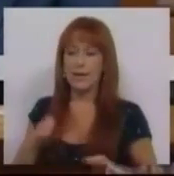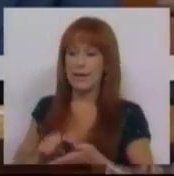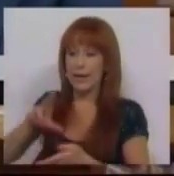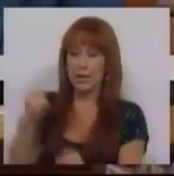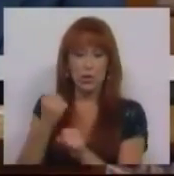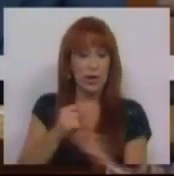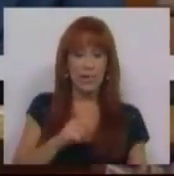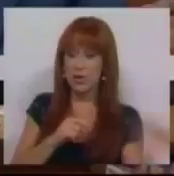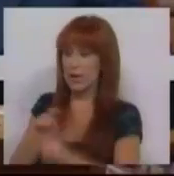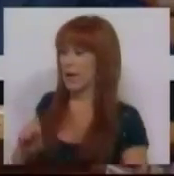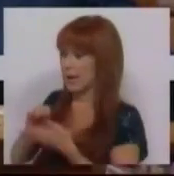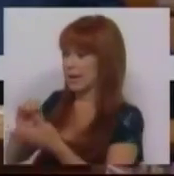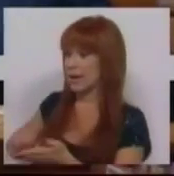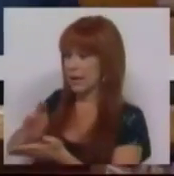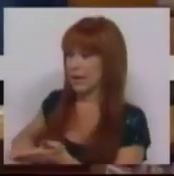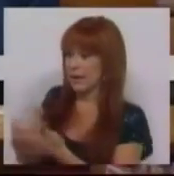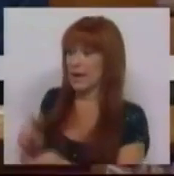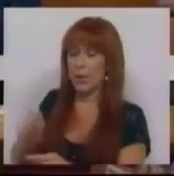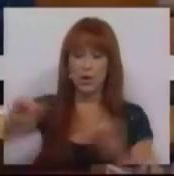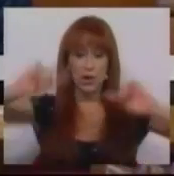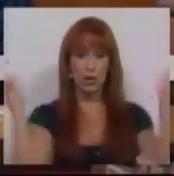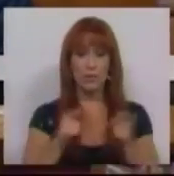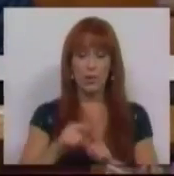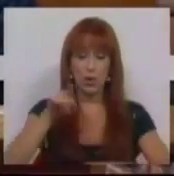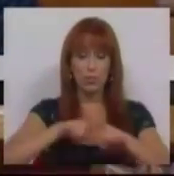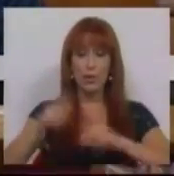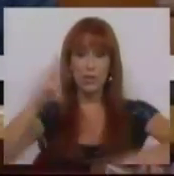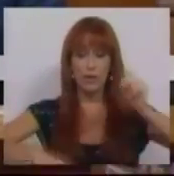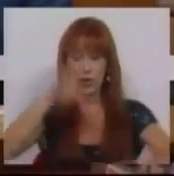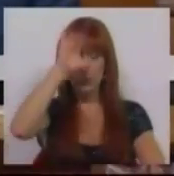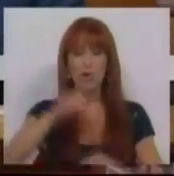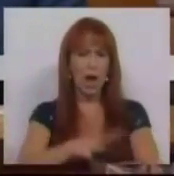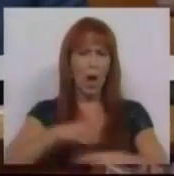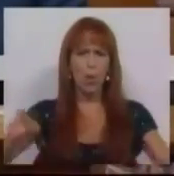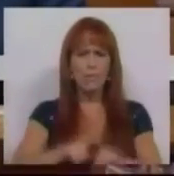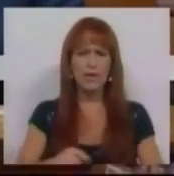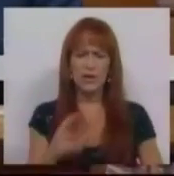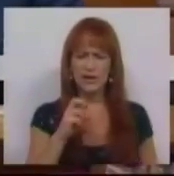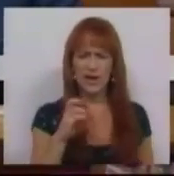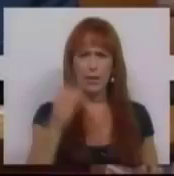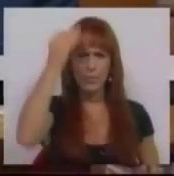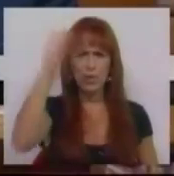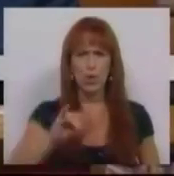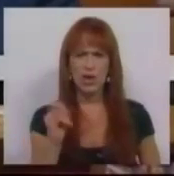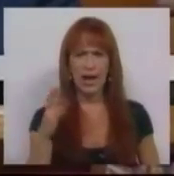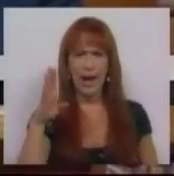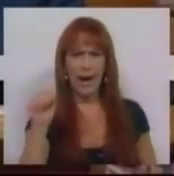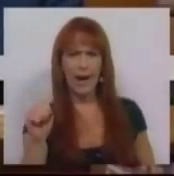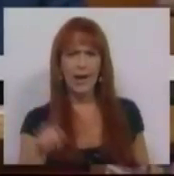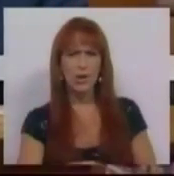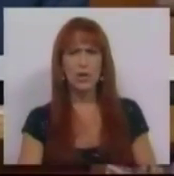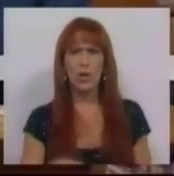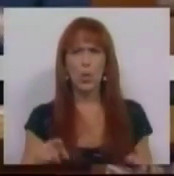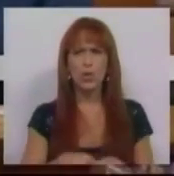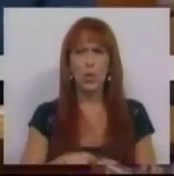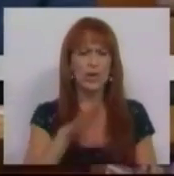do trabalho para o capital que está resumida na política fiscal do Governo. Aumentaram 30% o IRS